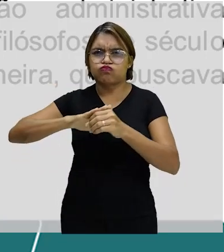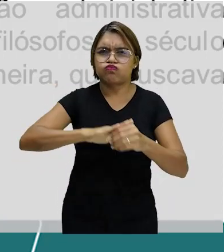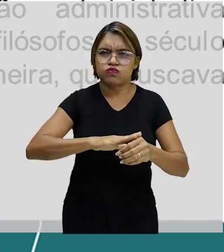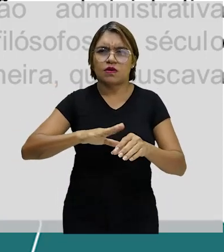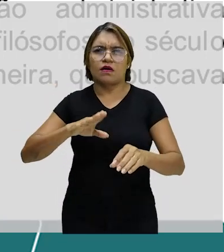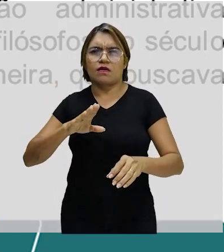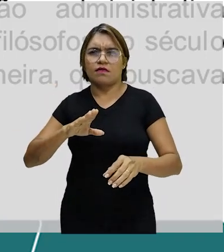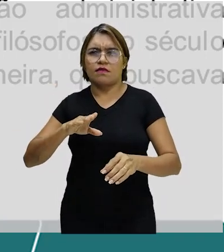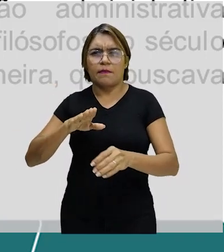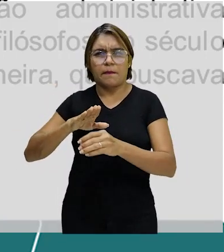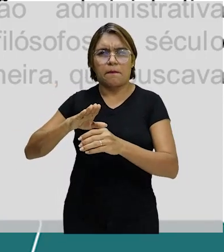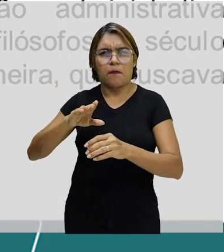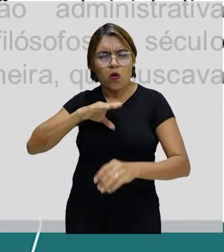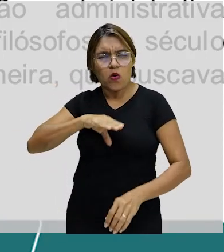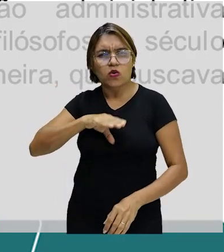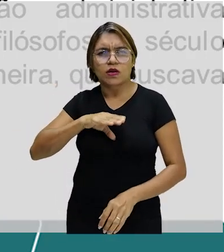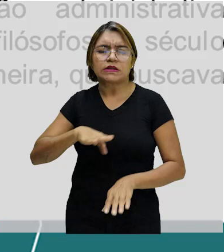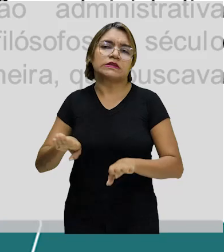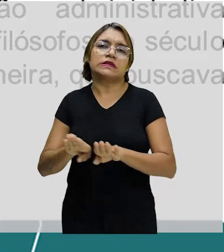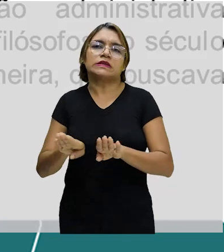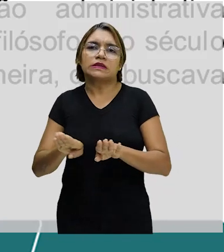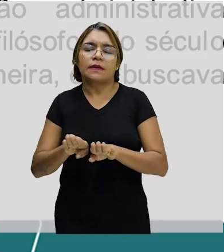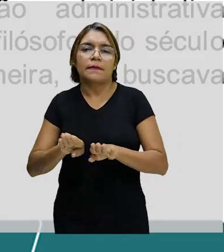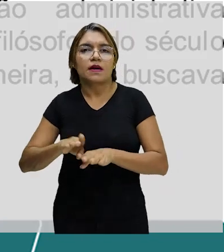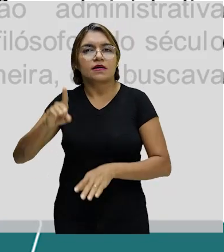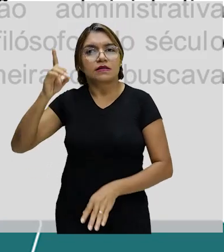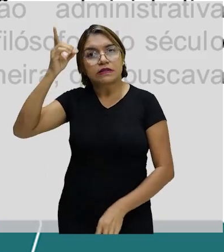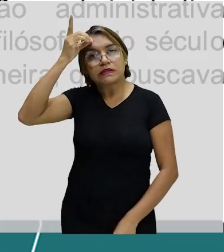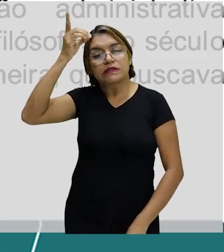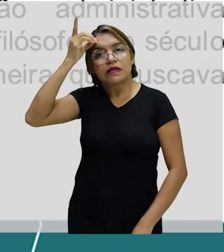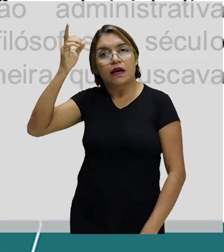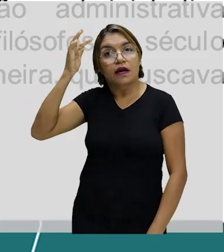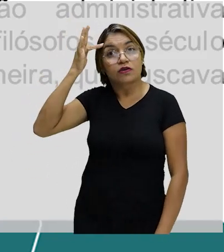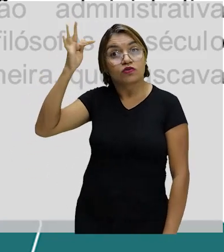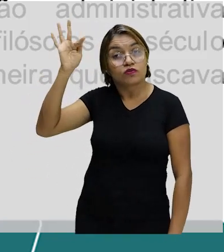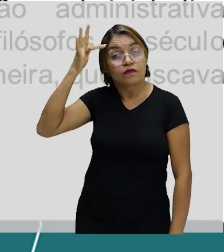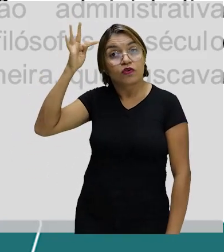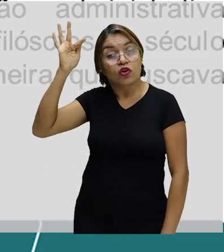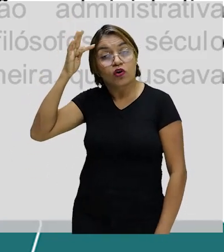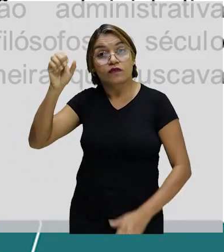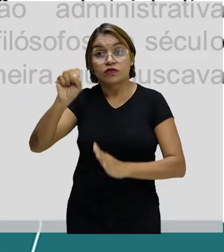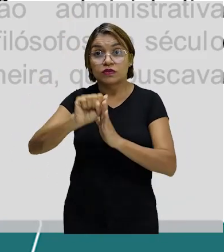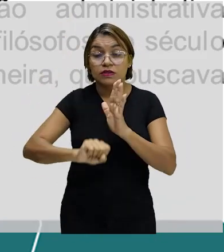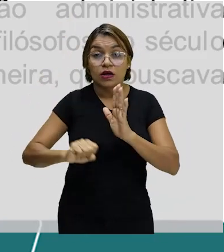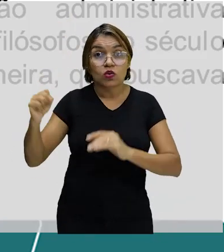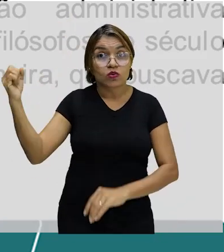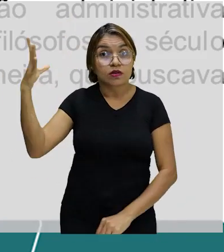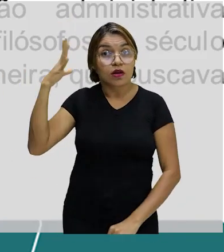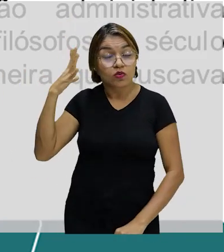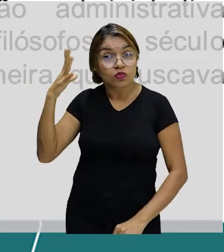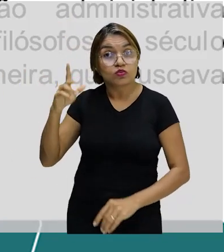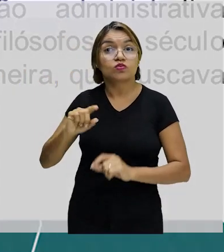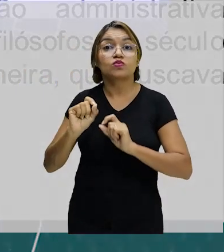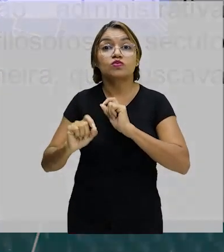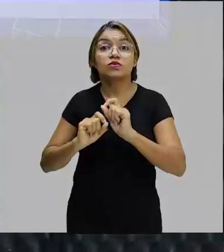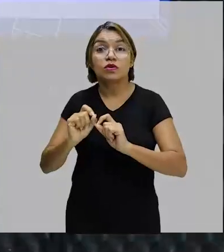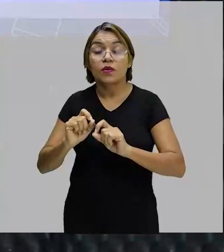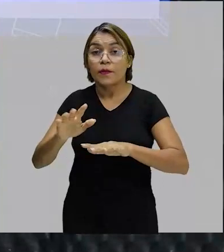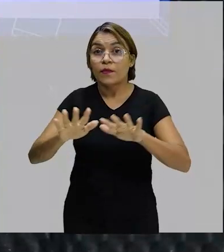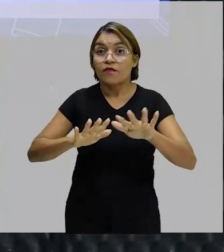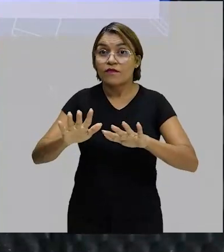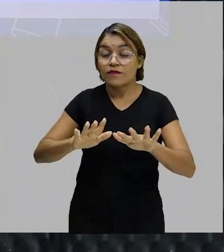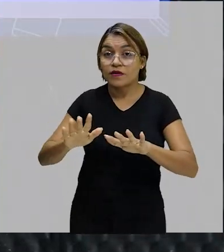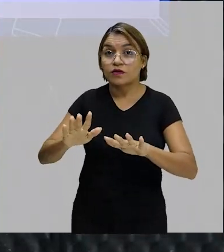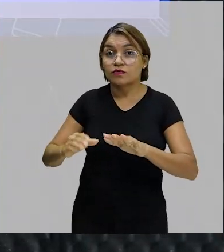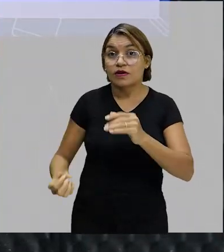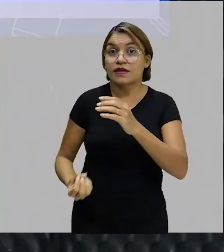ocasional declínio do ouro e pelas ideias dos filósofos do século das luzes, um movimento iniciou-se no Brasil, a Inconfidência